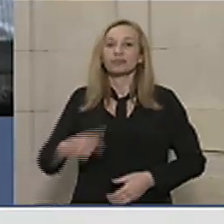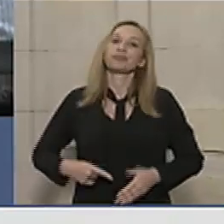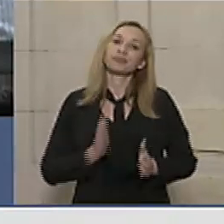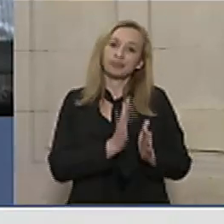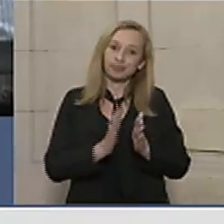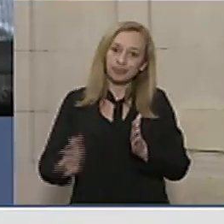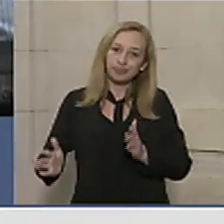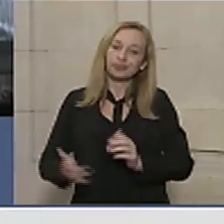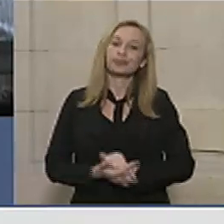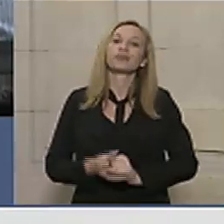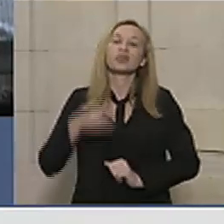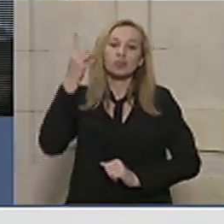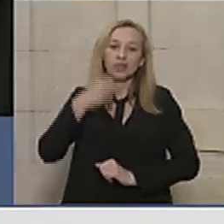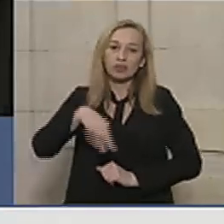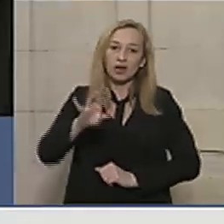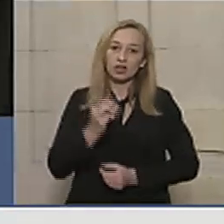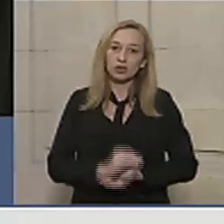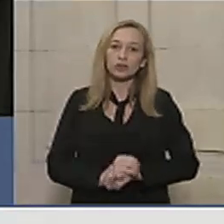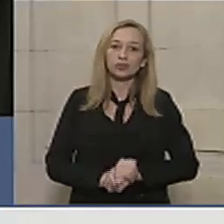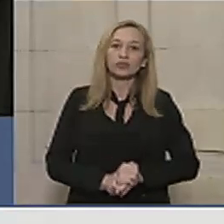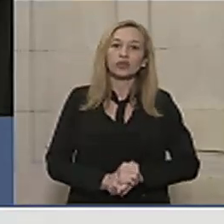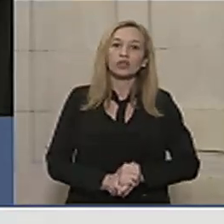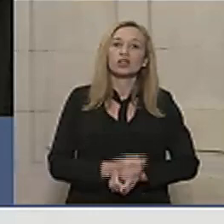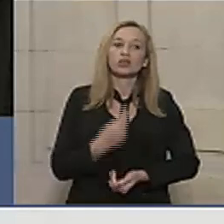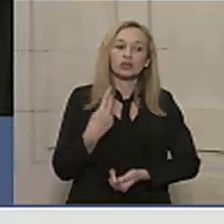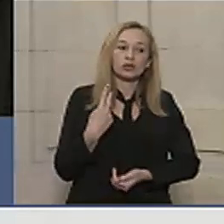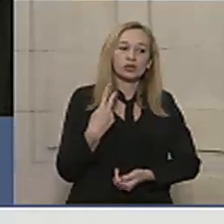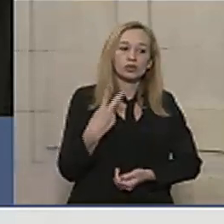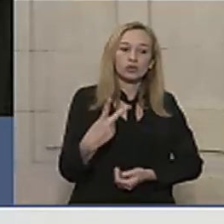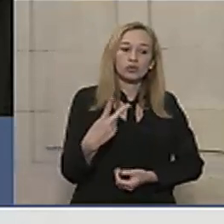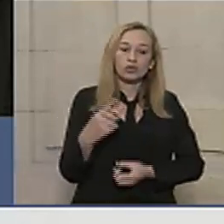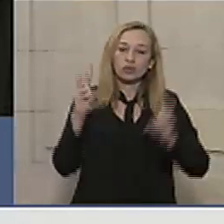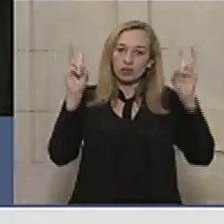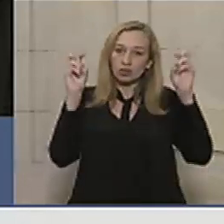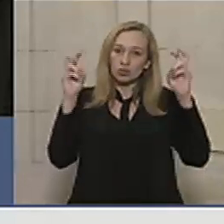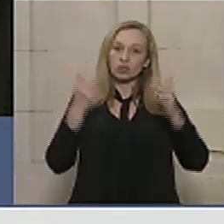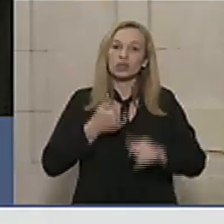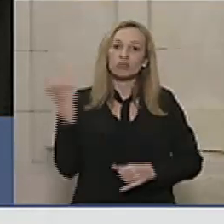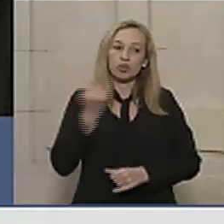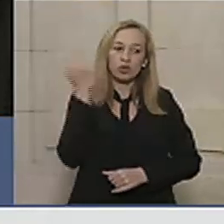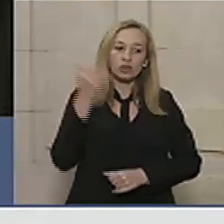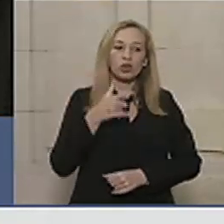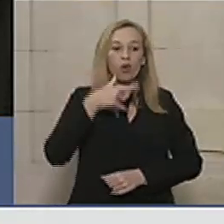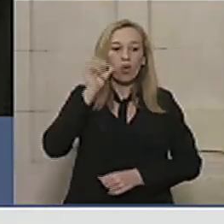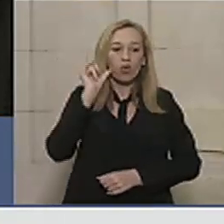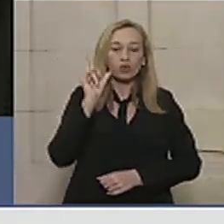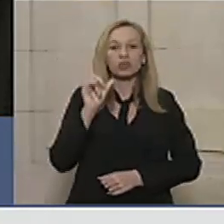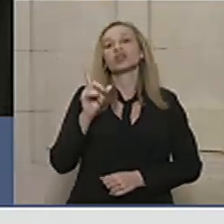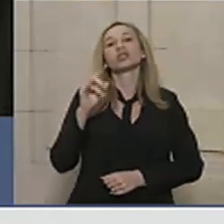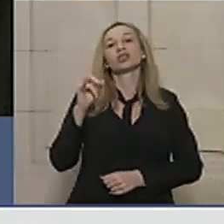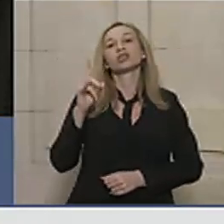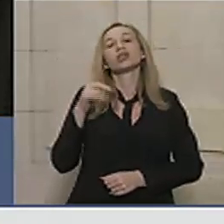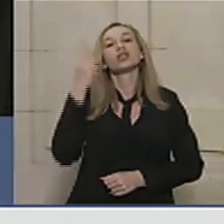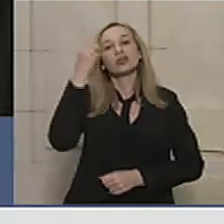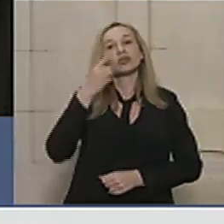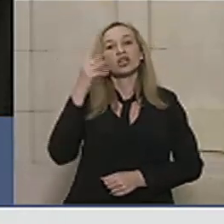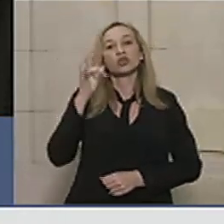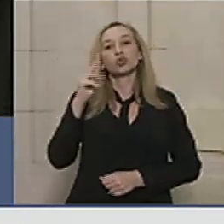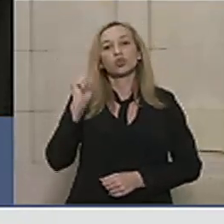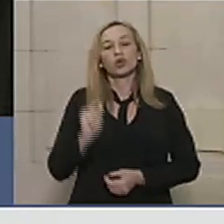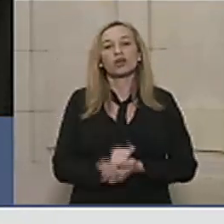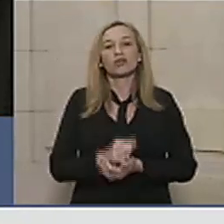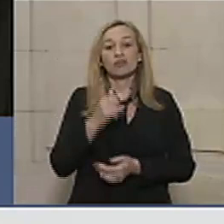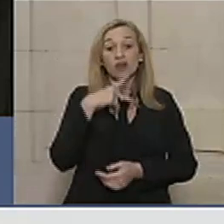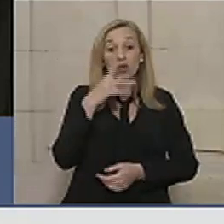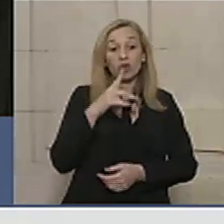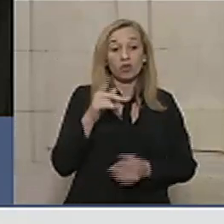Pela ordem, deputado Márcio Pacheco. Senhor presidente, 2 informes importantes. Ontem, o deputado Gustavo Tutuca fez uma declaração importante aqui